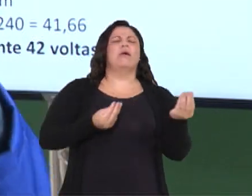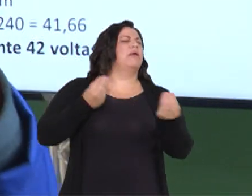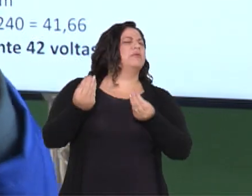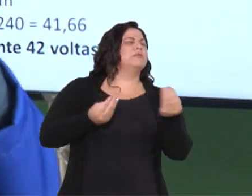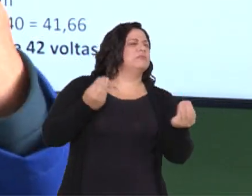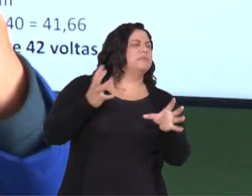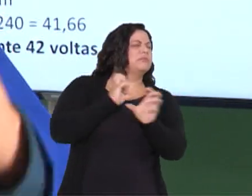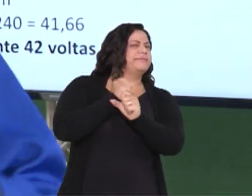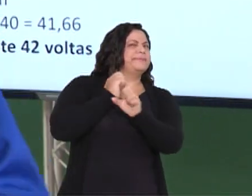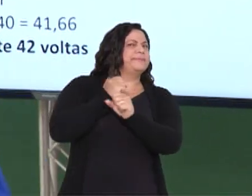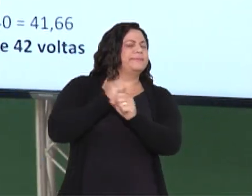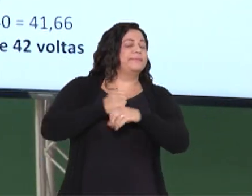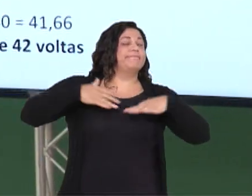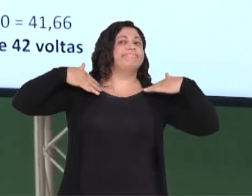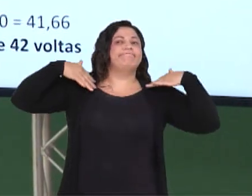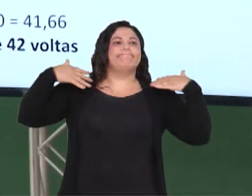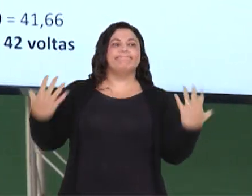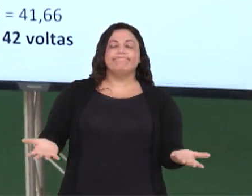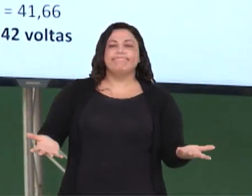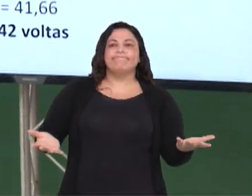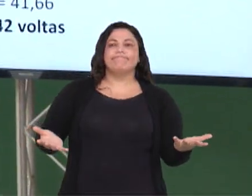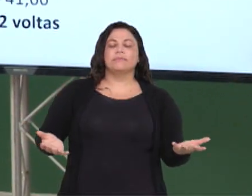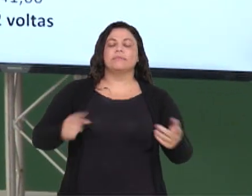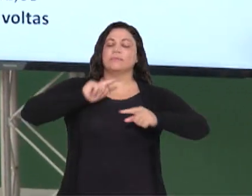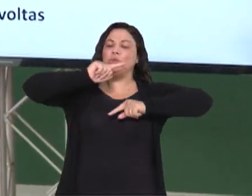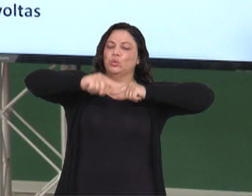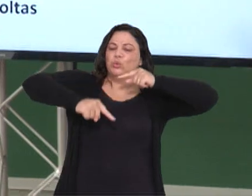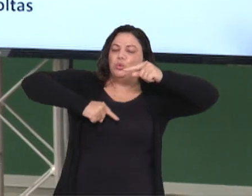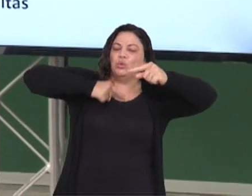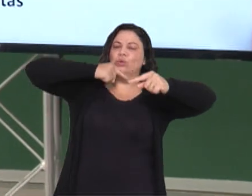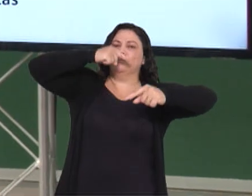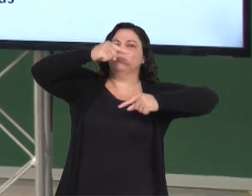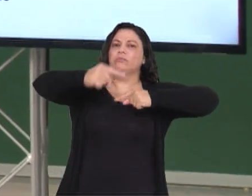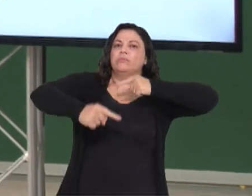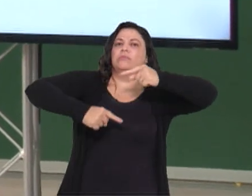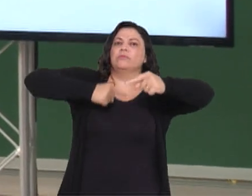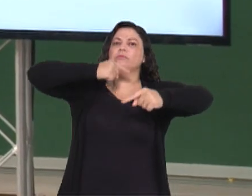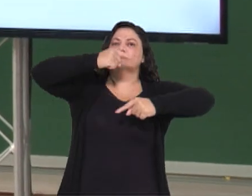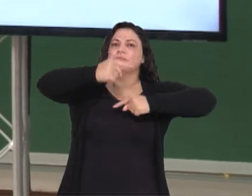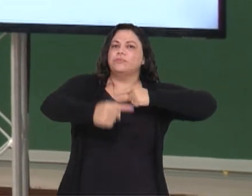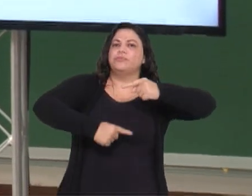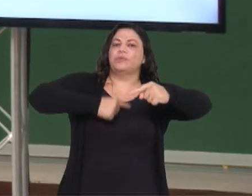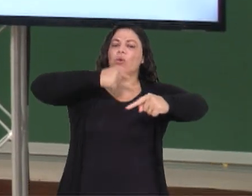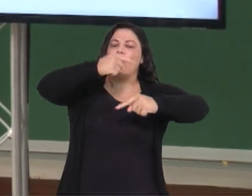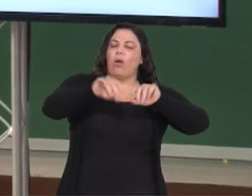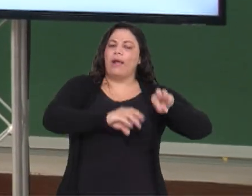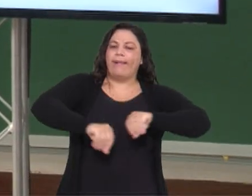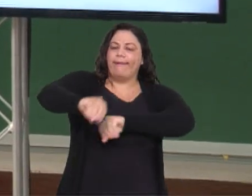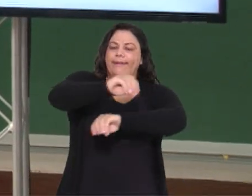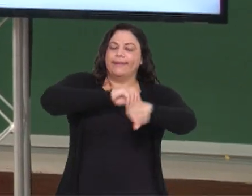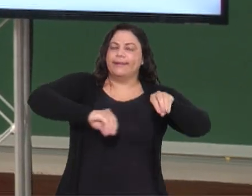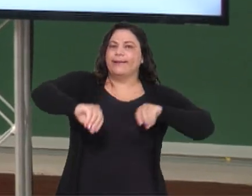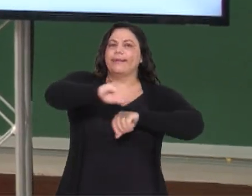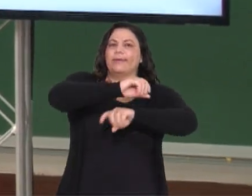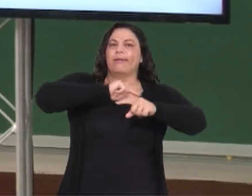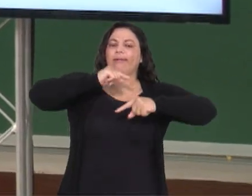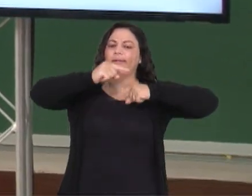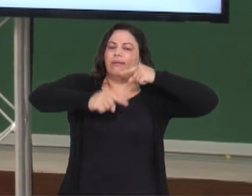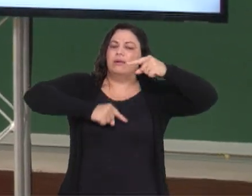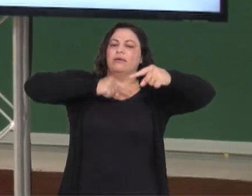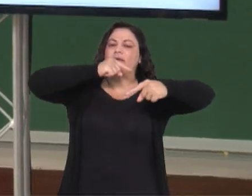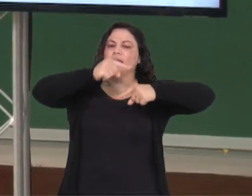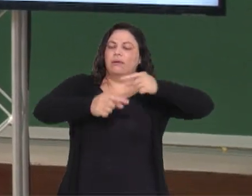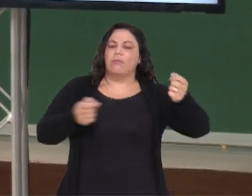Ó, giro da roda na terra com uma catraca movimenta